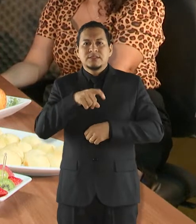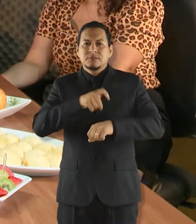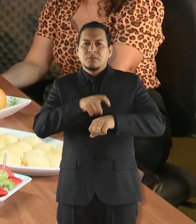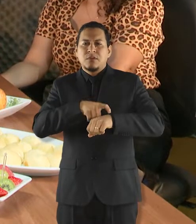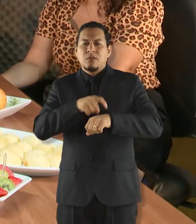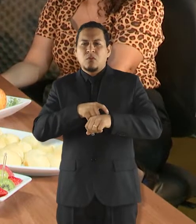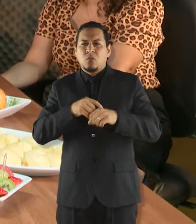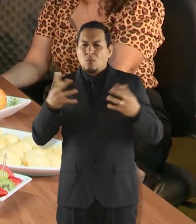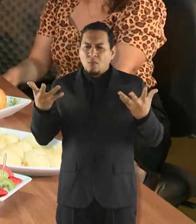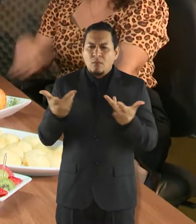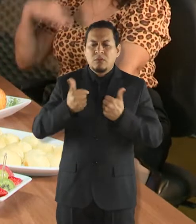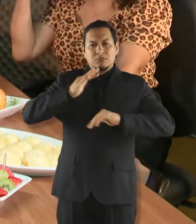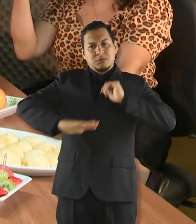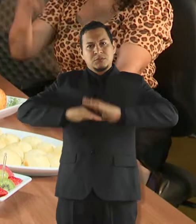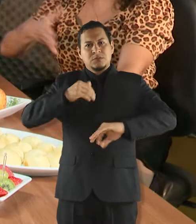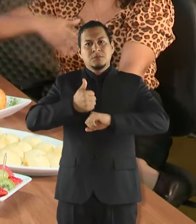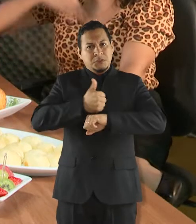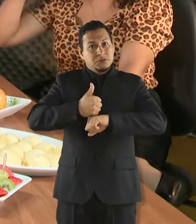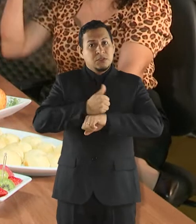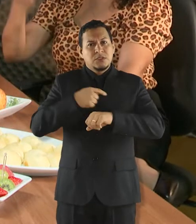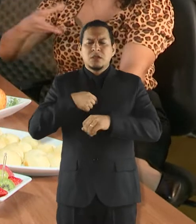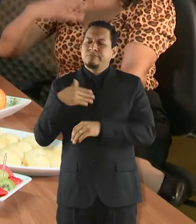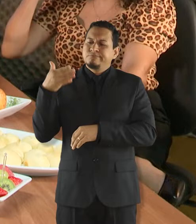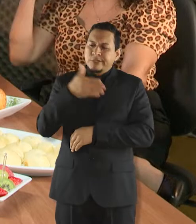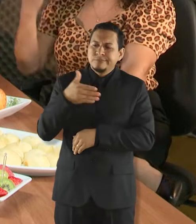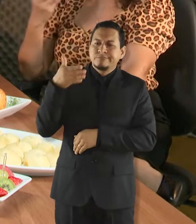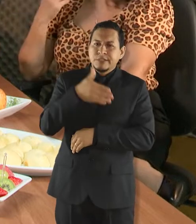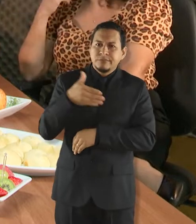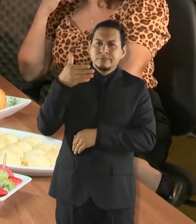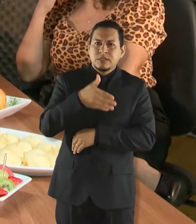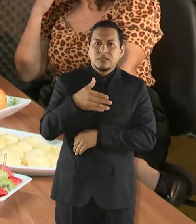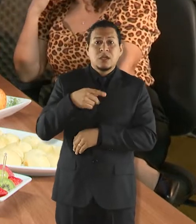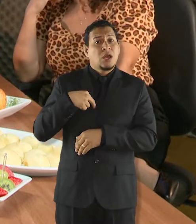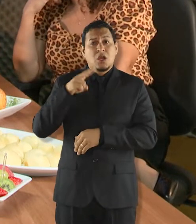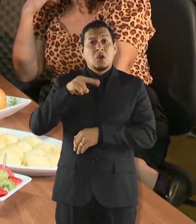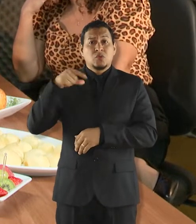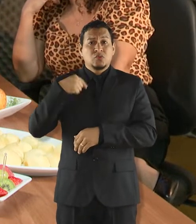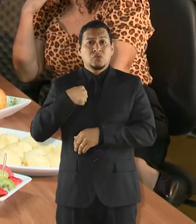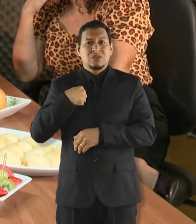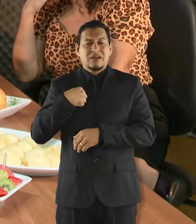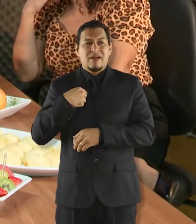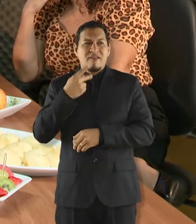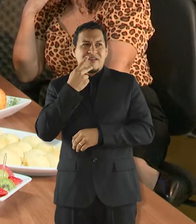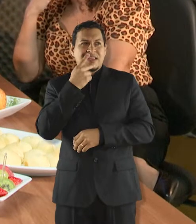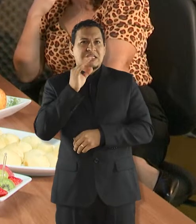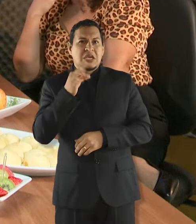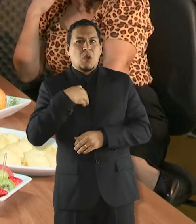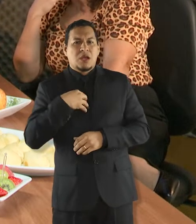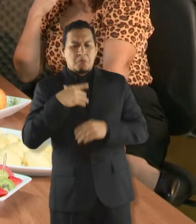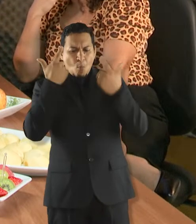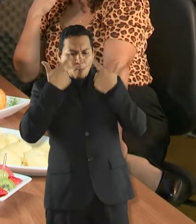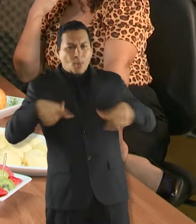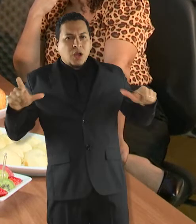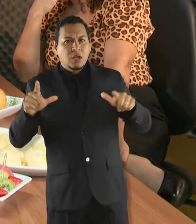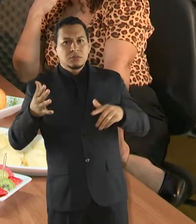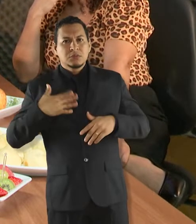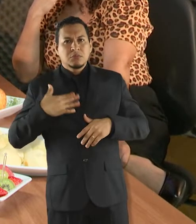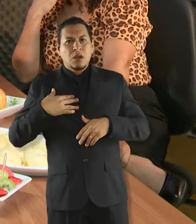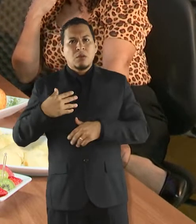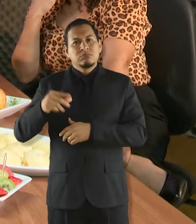obra naquele momento, né? E eu fui participando. Eu nunca deixei de me incomodar. Não sofria,